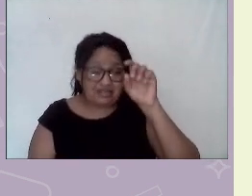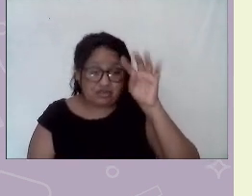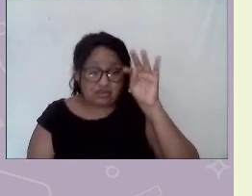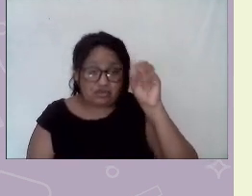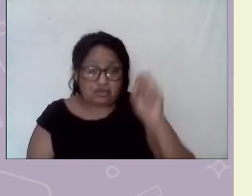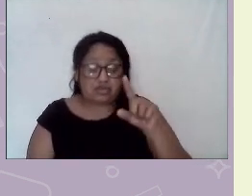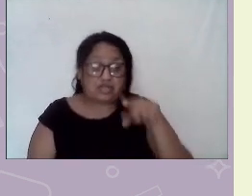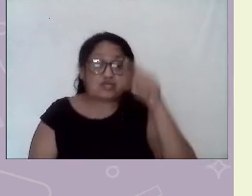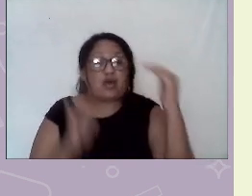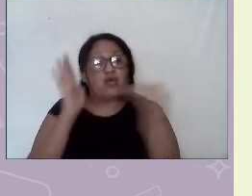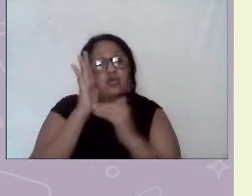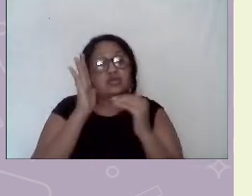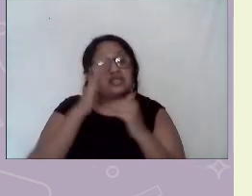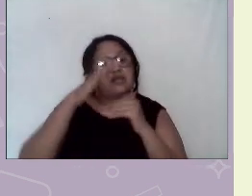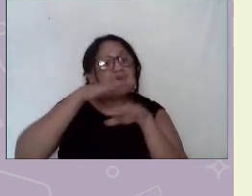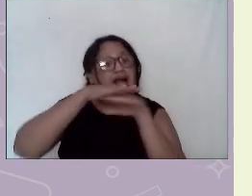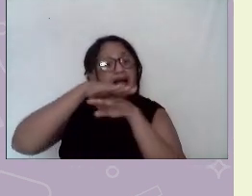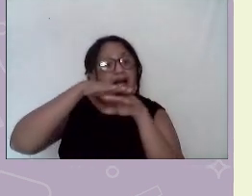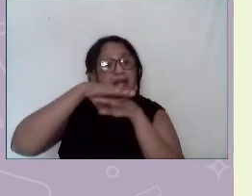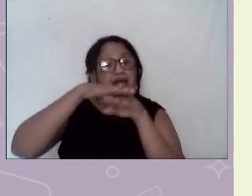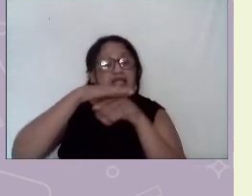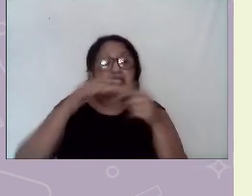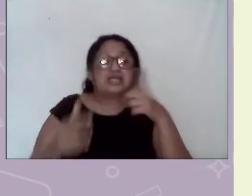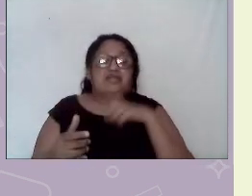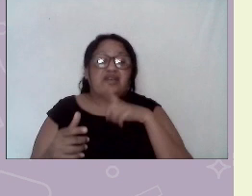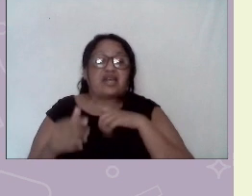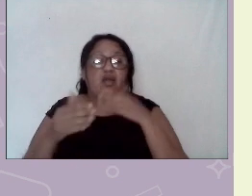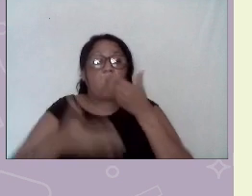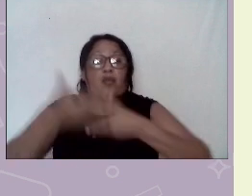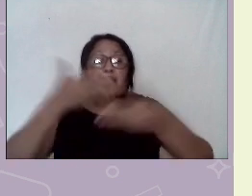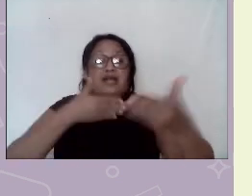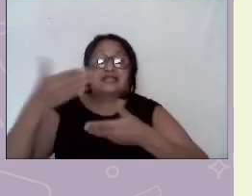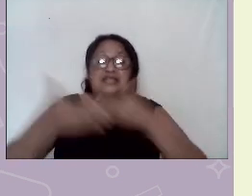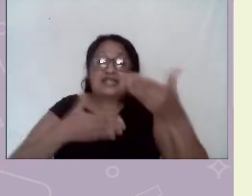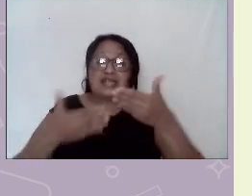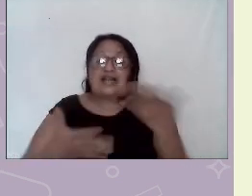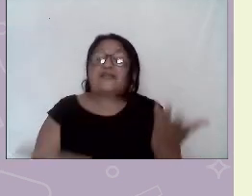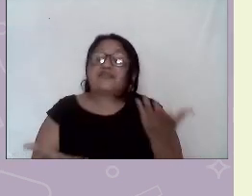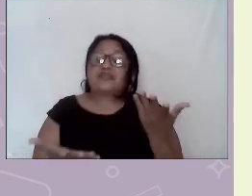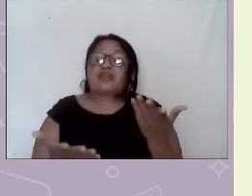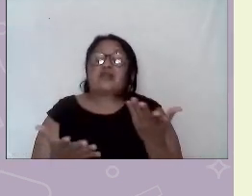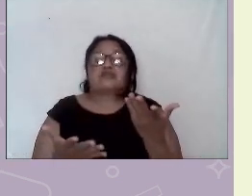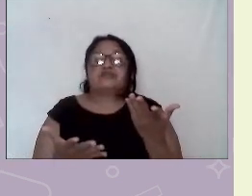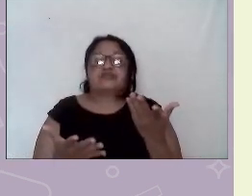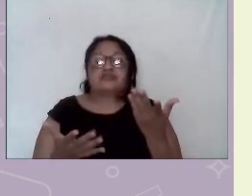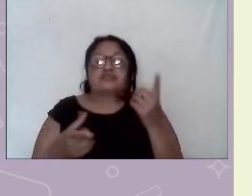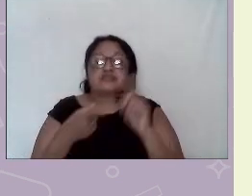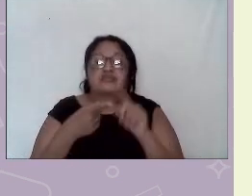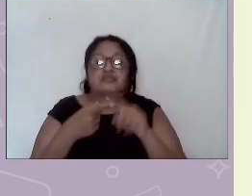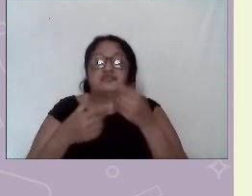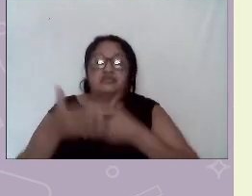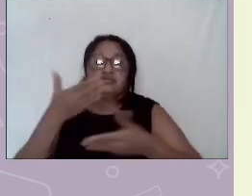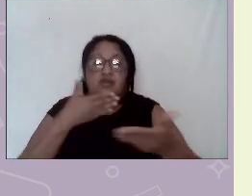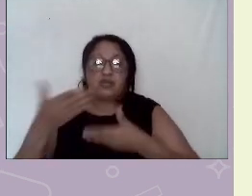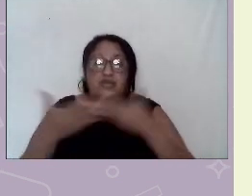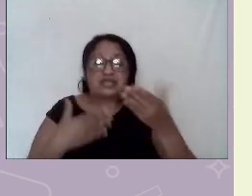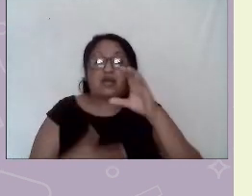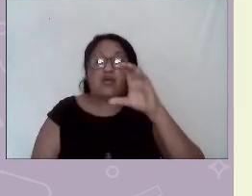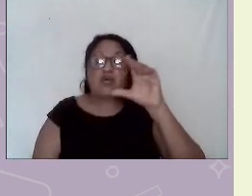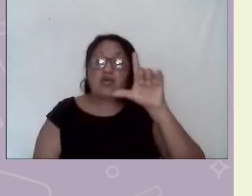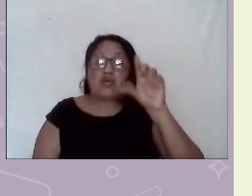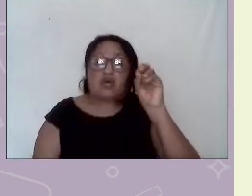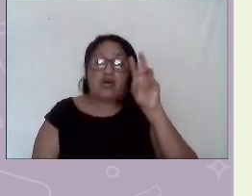e ele vai compartilhar um elétron com o fósforo que também vai compartilhar um elétron com esse cloro certo?